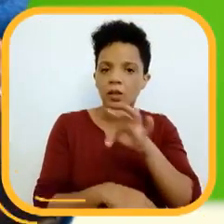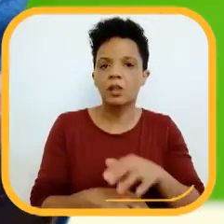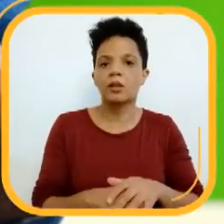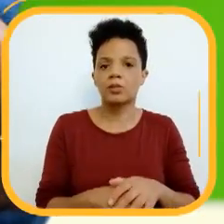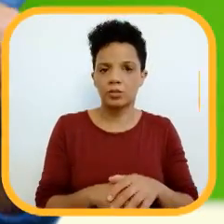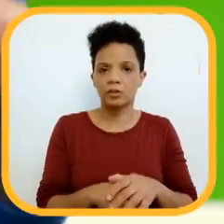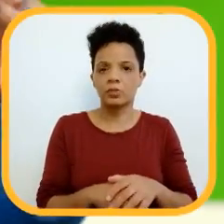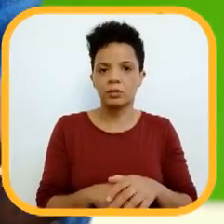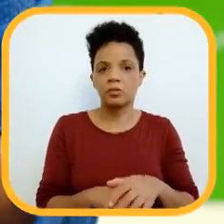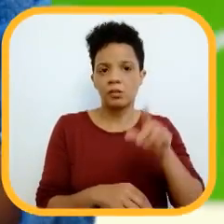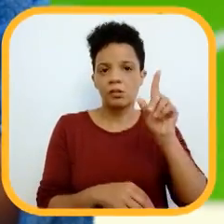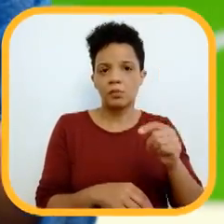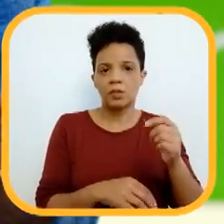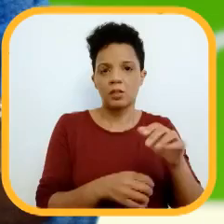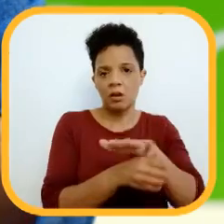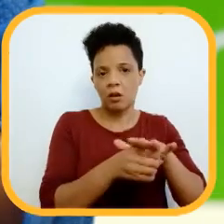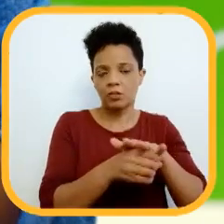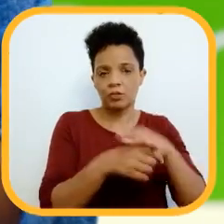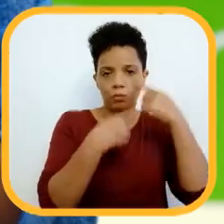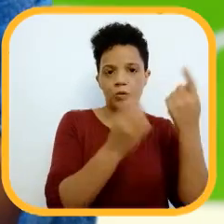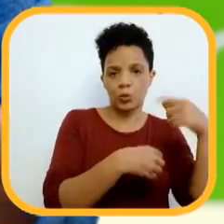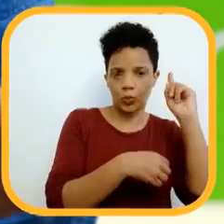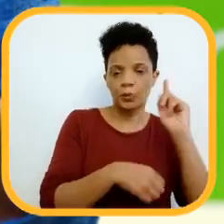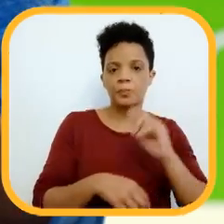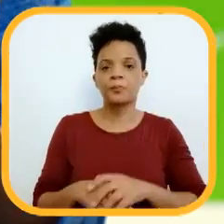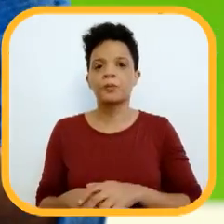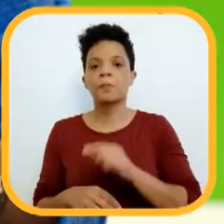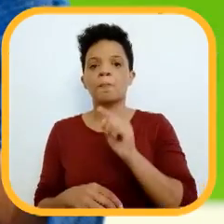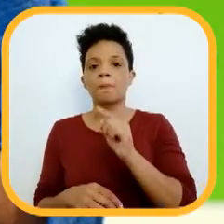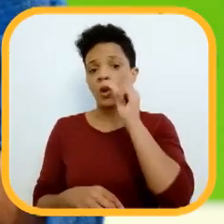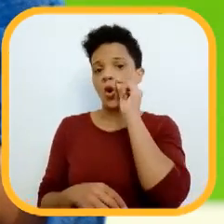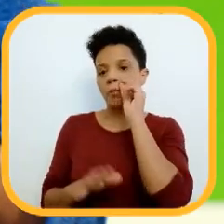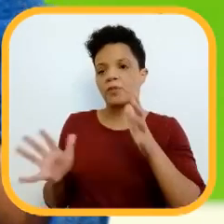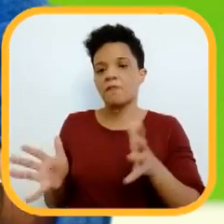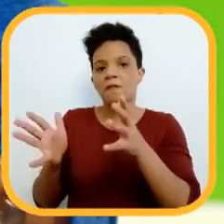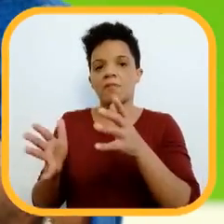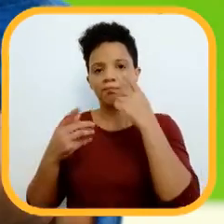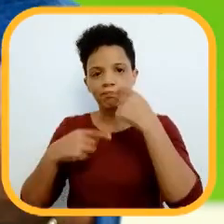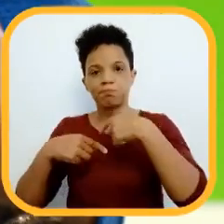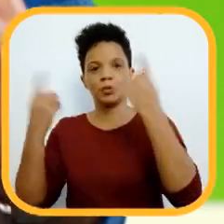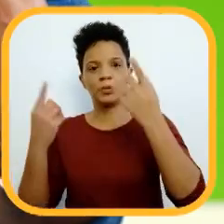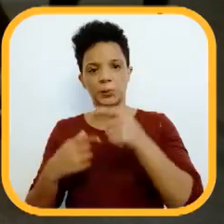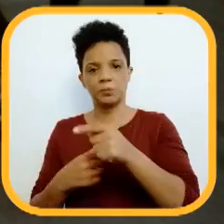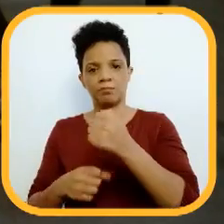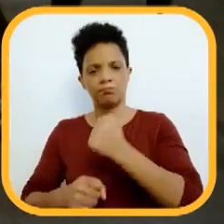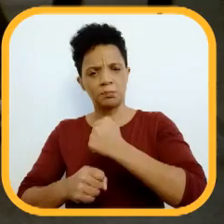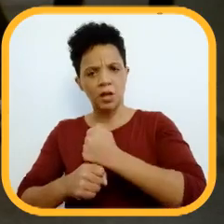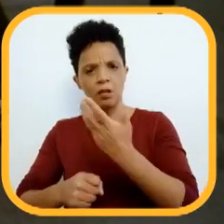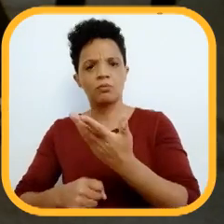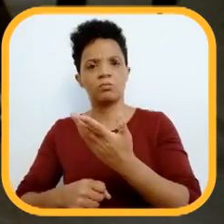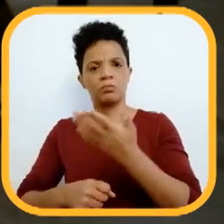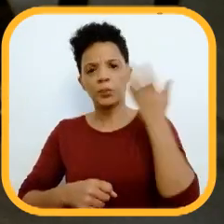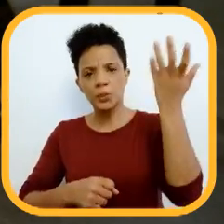da família e de outros domínios que não o domínio público e empurraram os homens para o domínio público